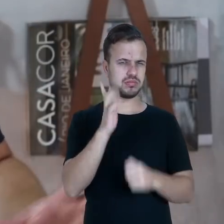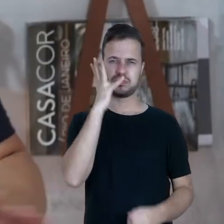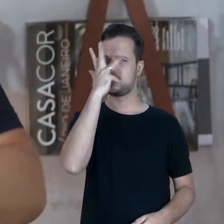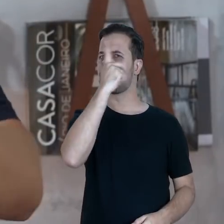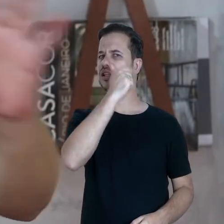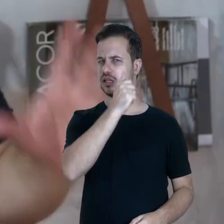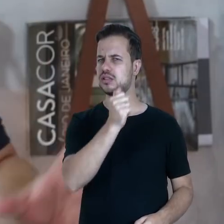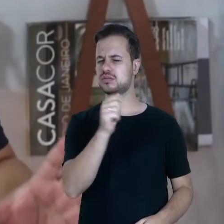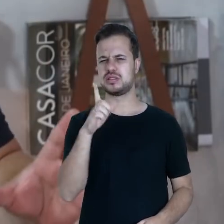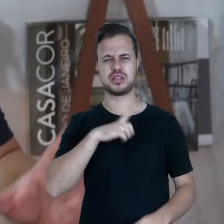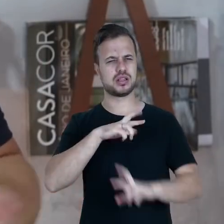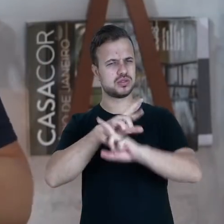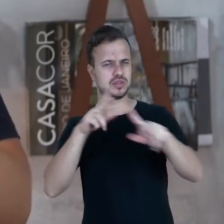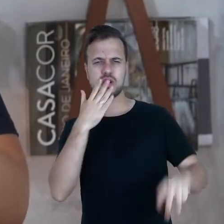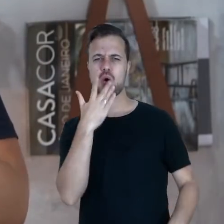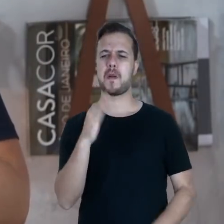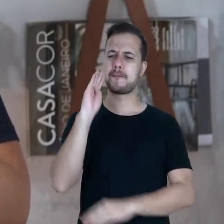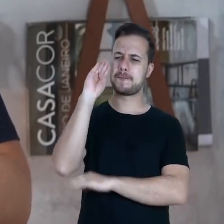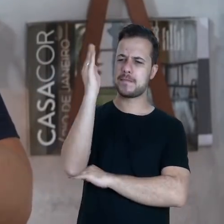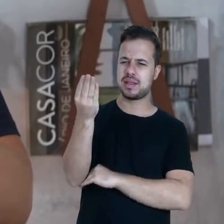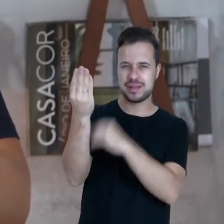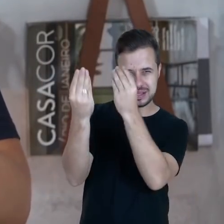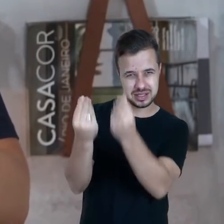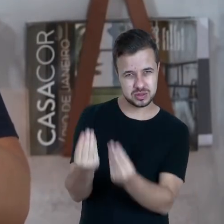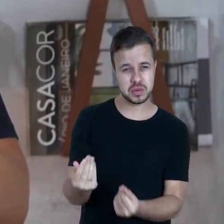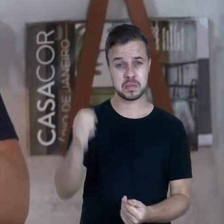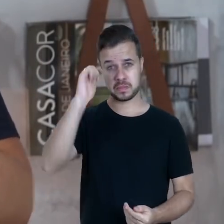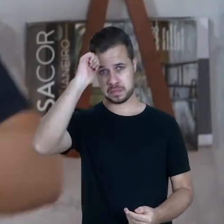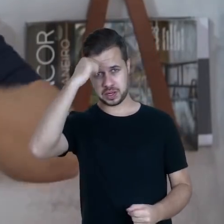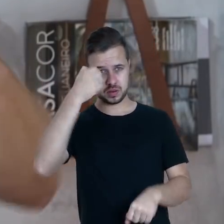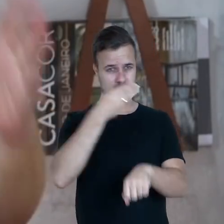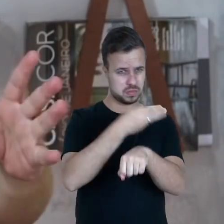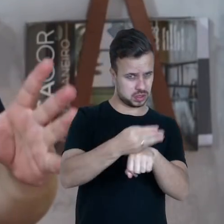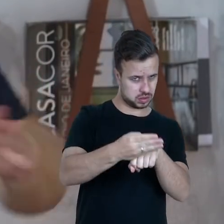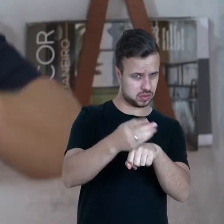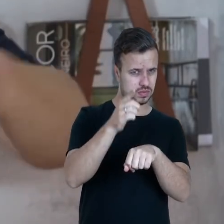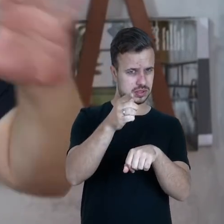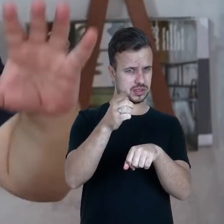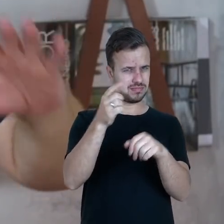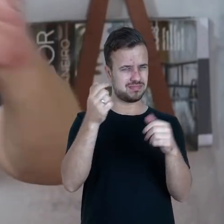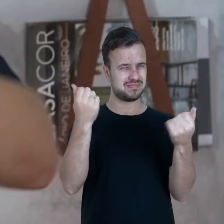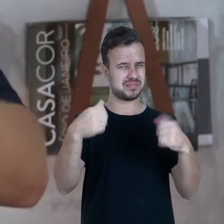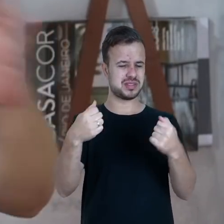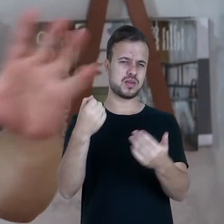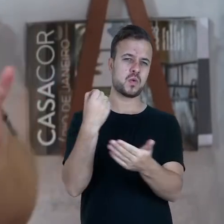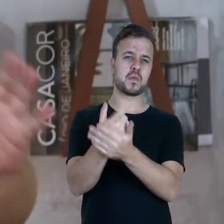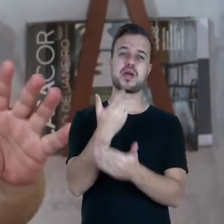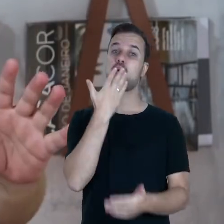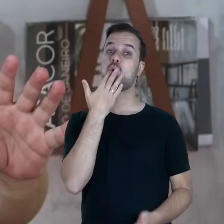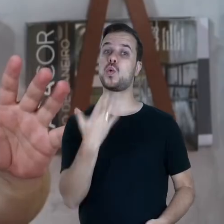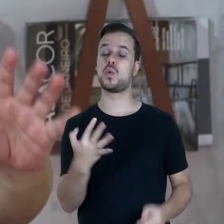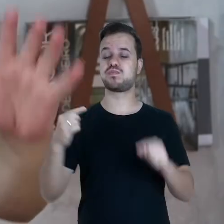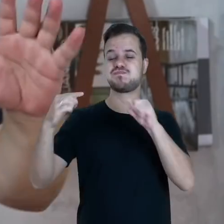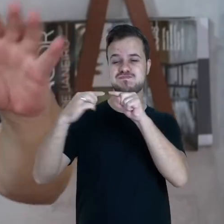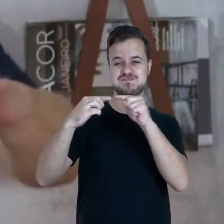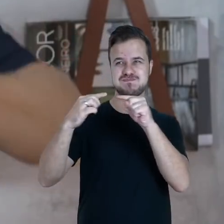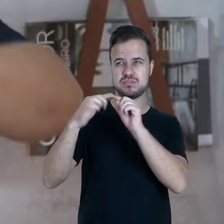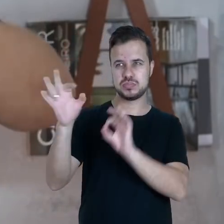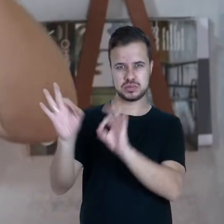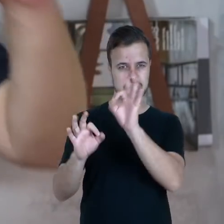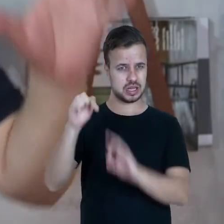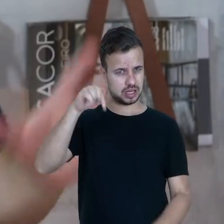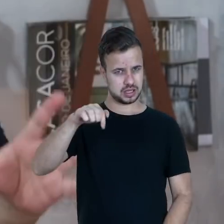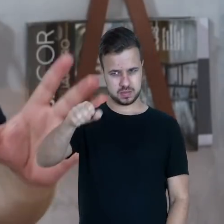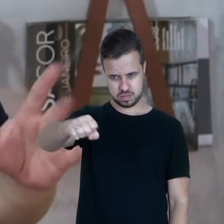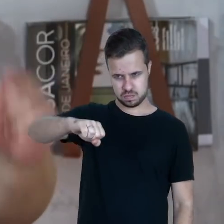algumas cores de prateleiras no mercado. Tem tom amadeirado, preto, branco. Você tem que instalar uma que combine com a sua decoração. Aqui, como eu